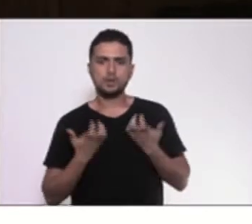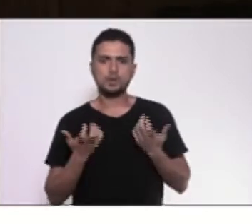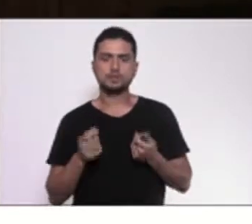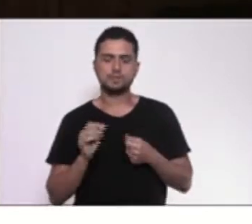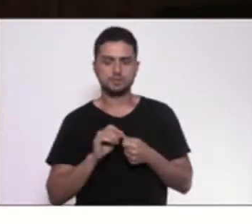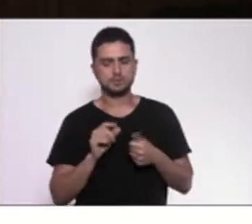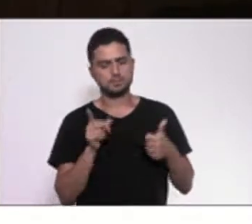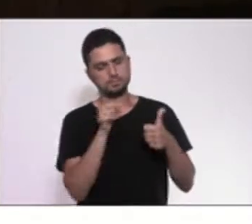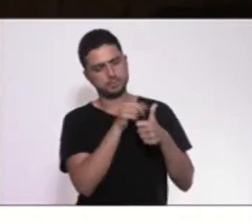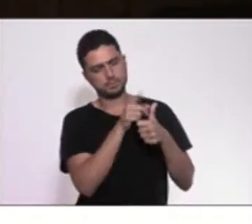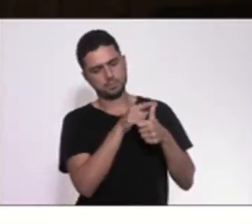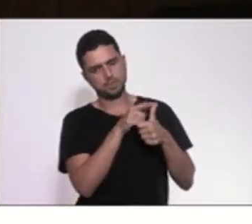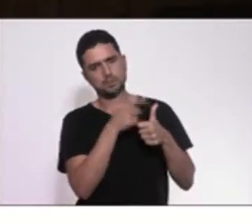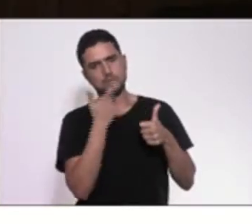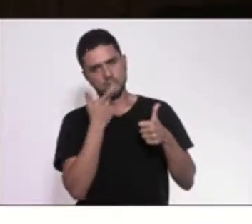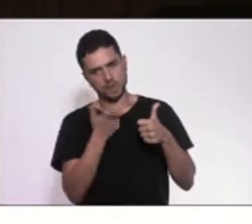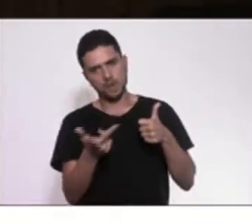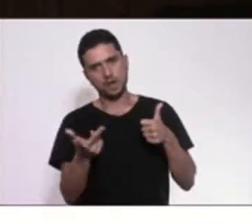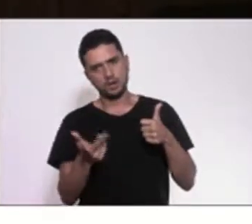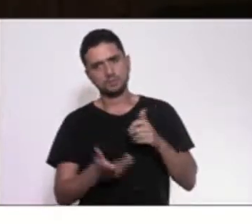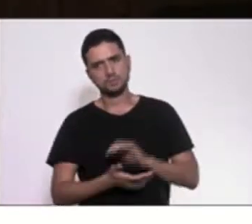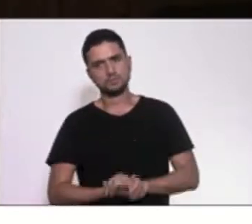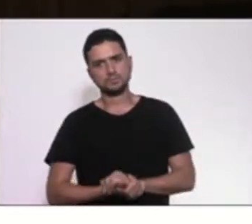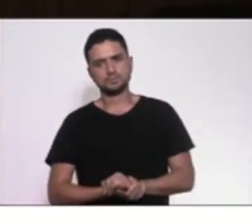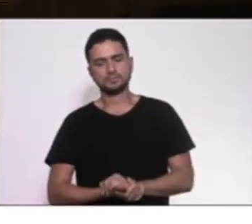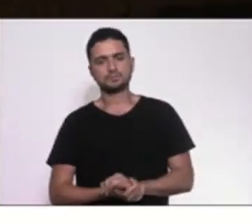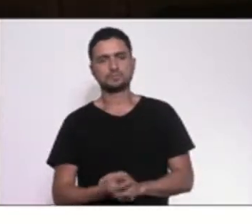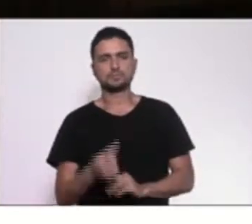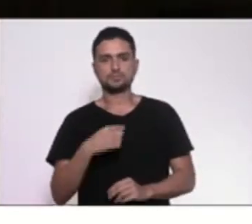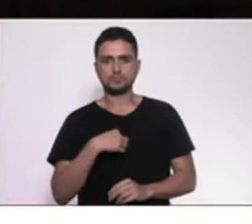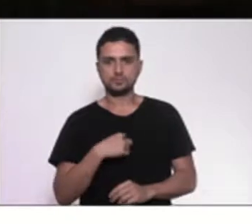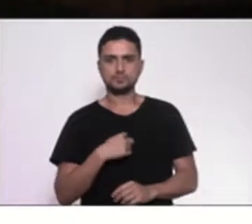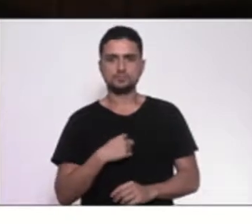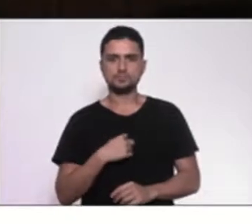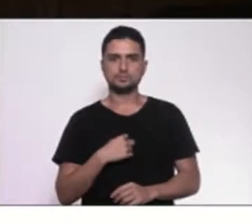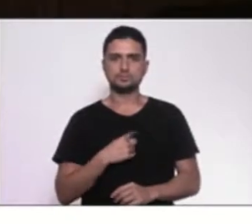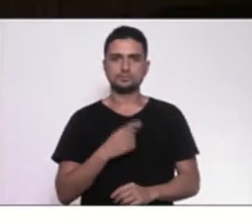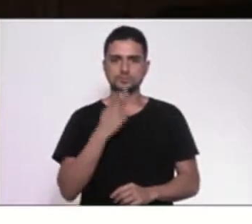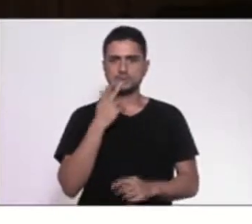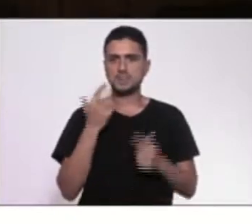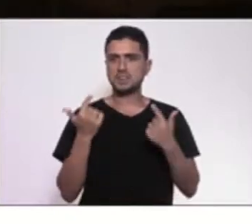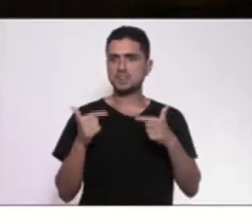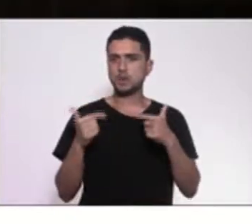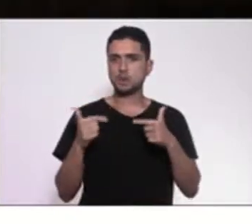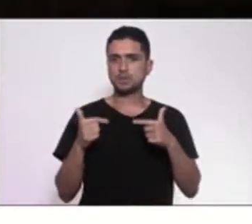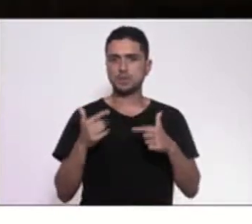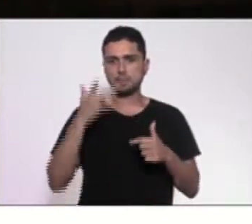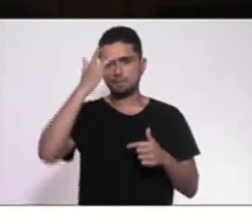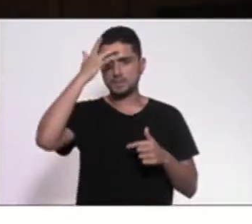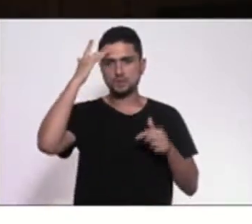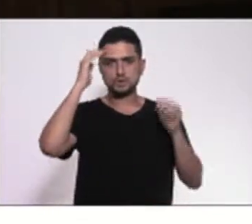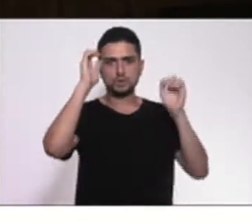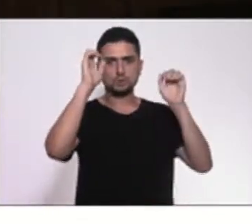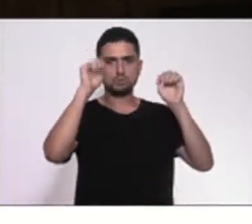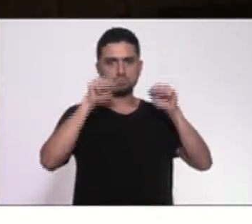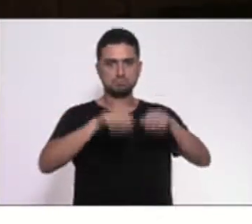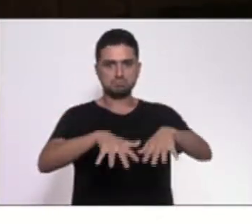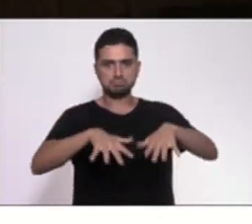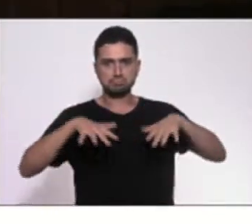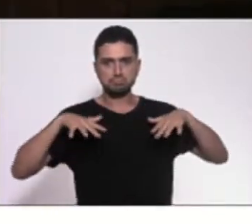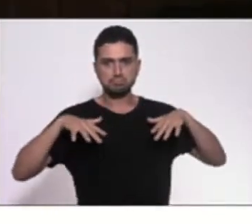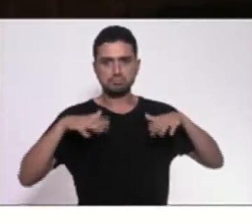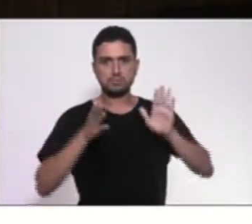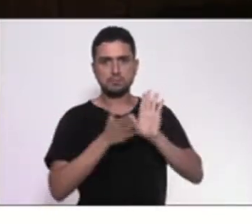primeiro registro e estou fazendo, e não tem ninguém no plenário para